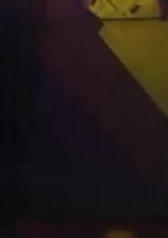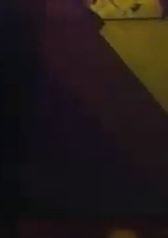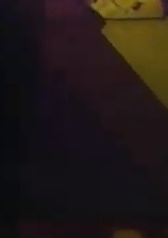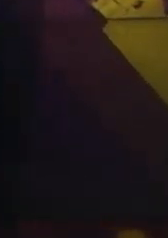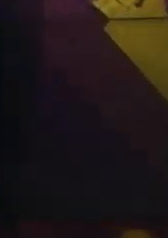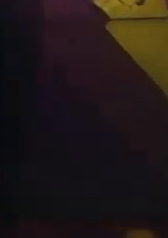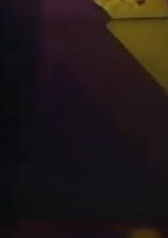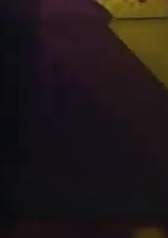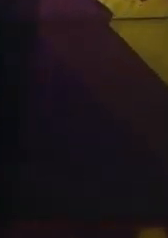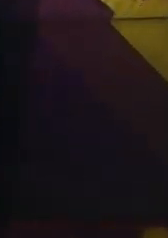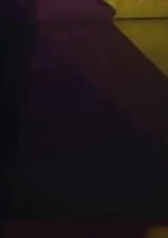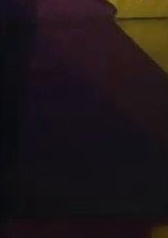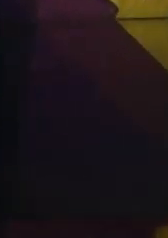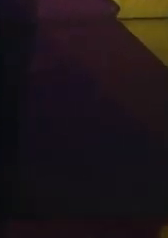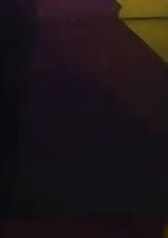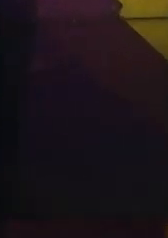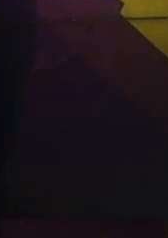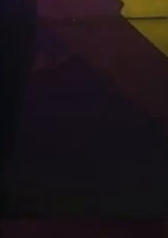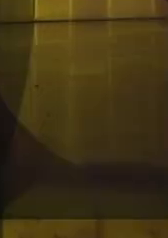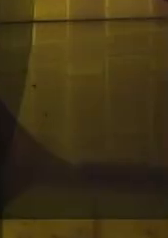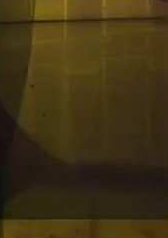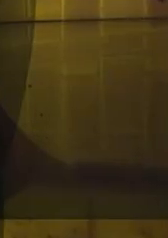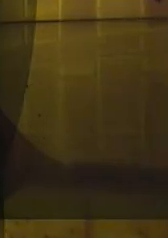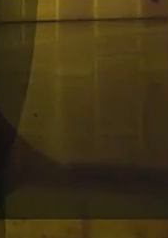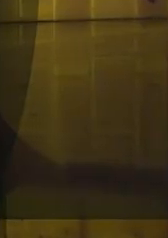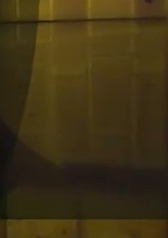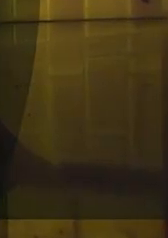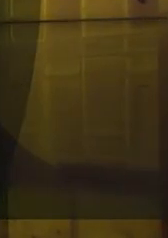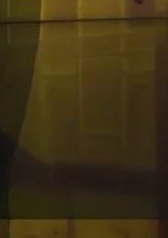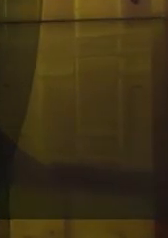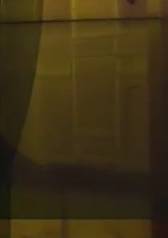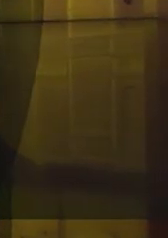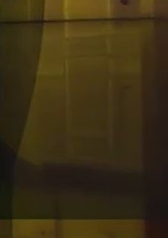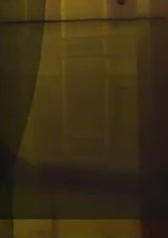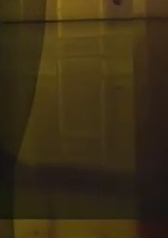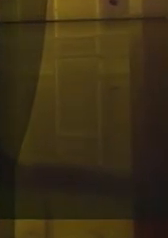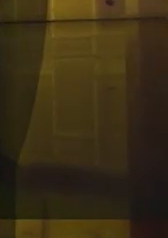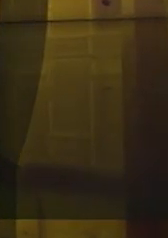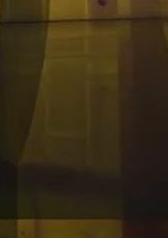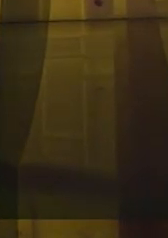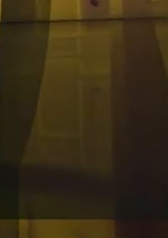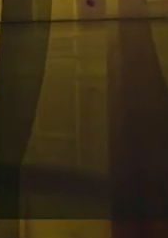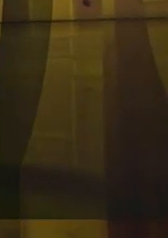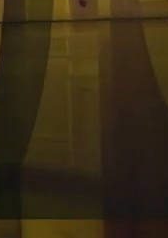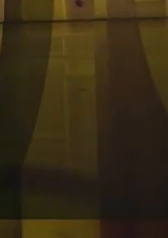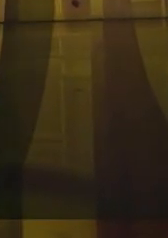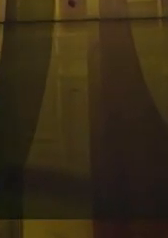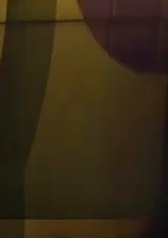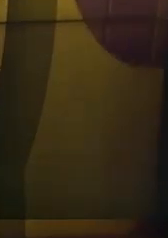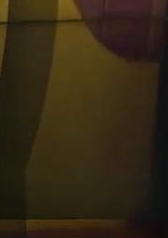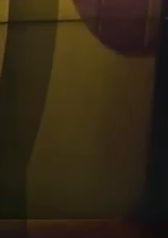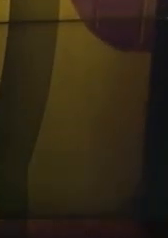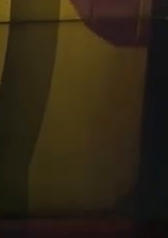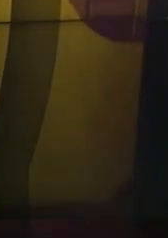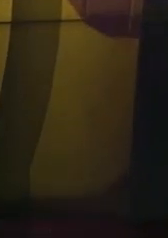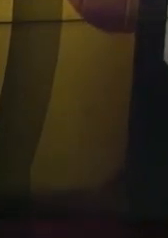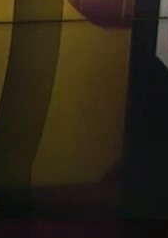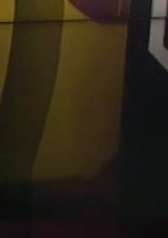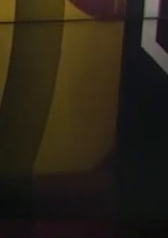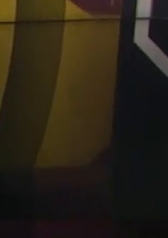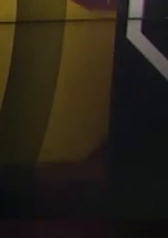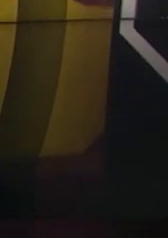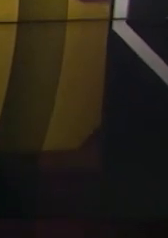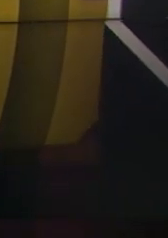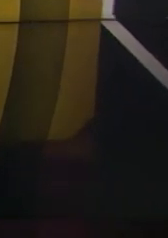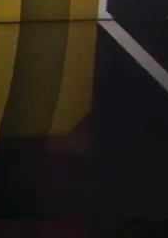nós acompanhamos ao vivo a cerimônia de lançamento do aplicativo planalto leges e da assinatura da consolidação dos decretos